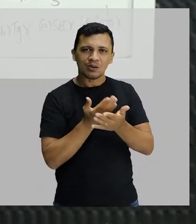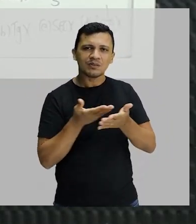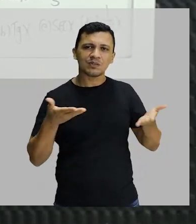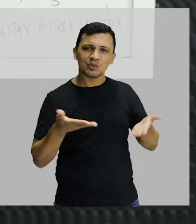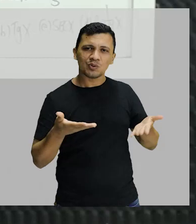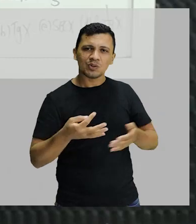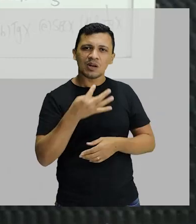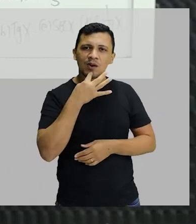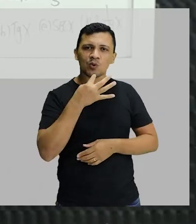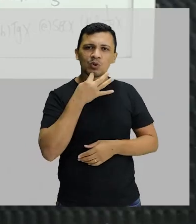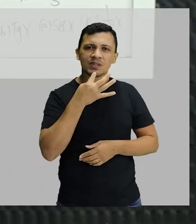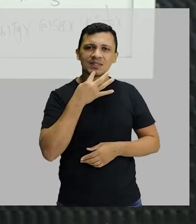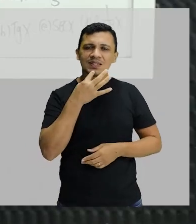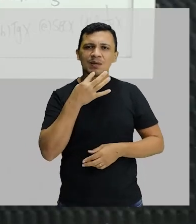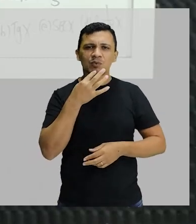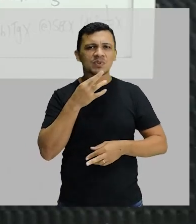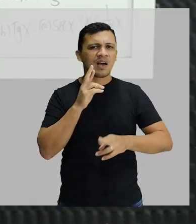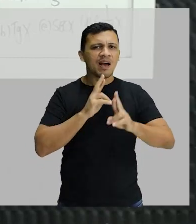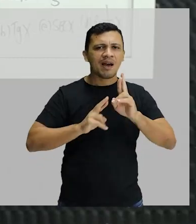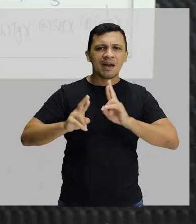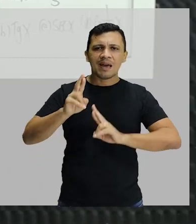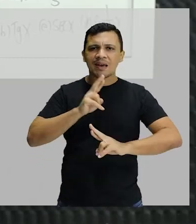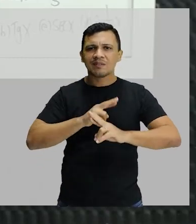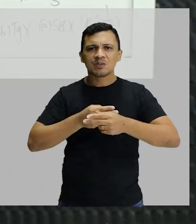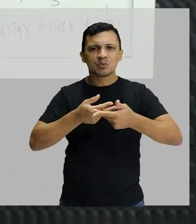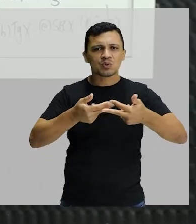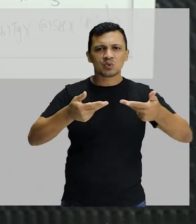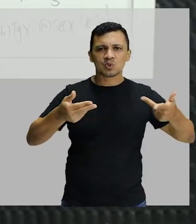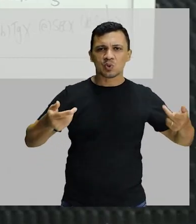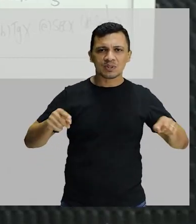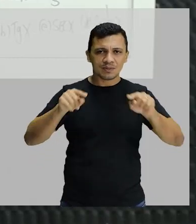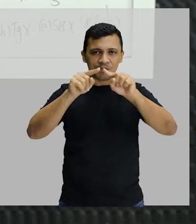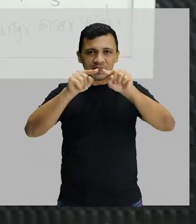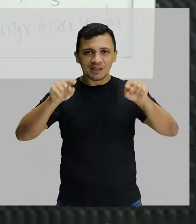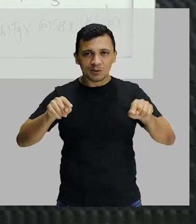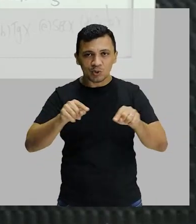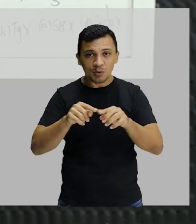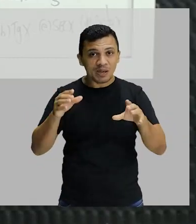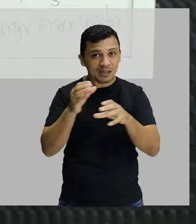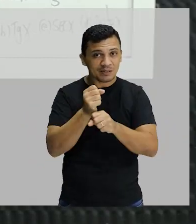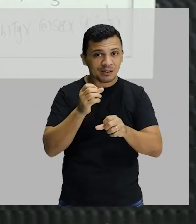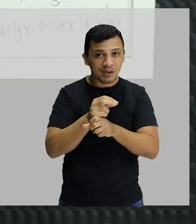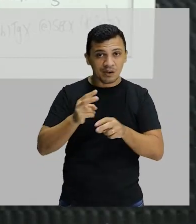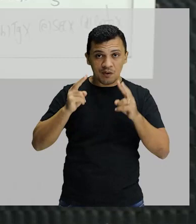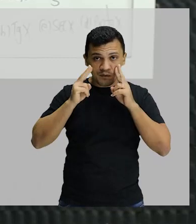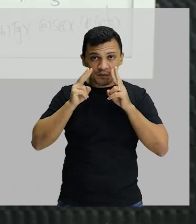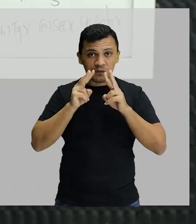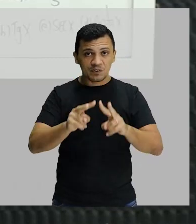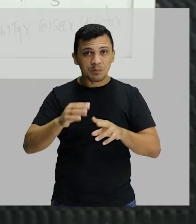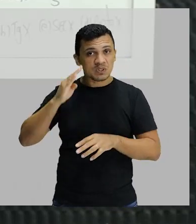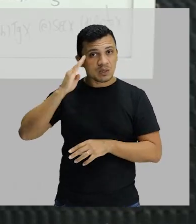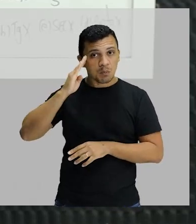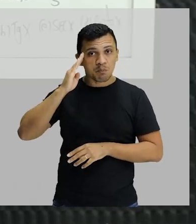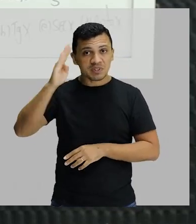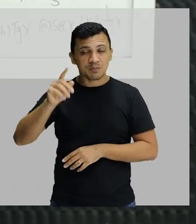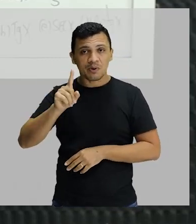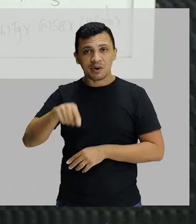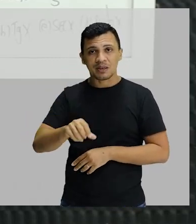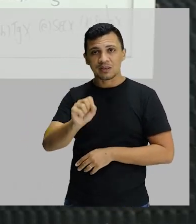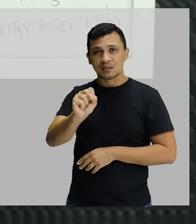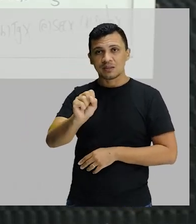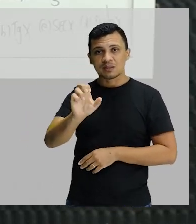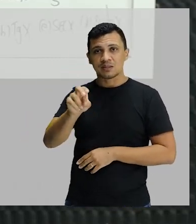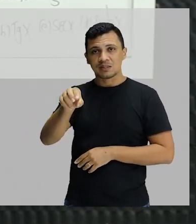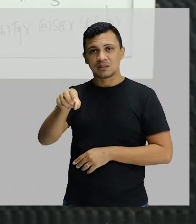conhecemos as relações trigonométricas. Vimos a principal relação trigonométrica, que é o seno ao quadrado de x